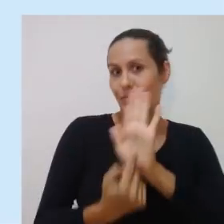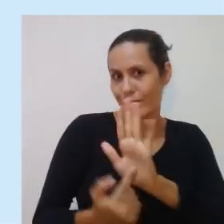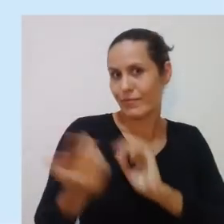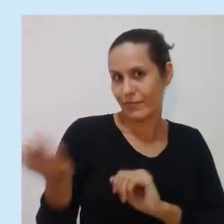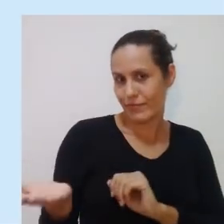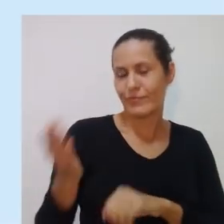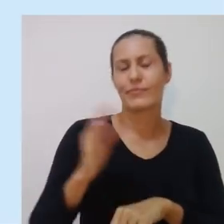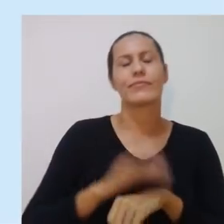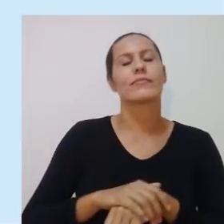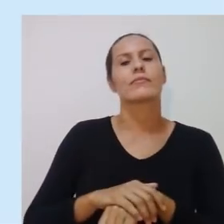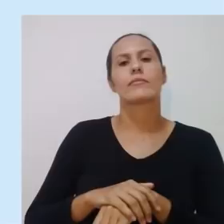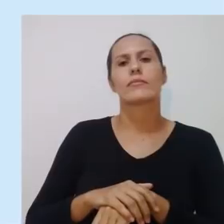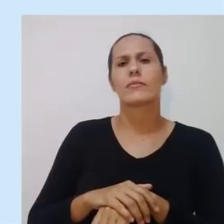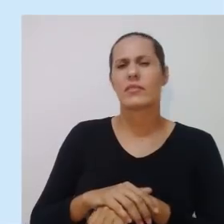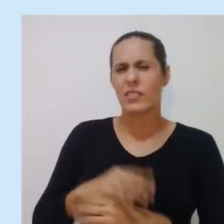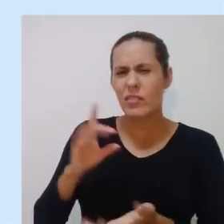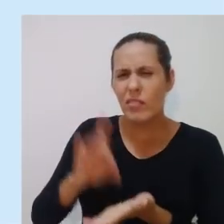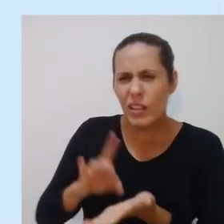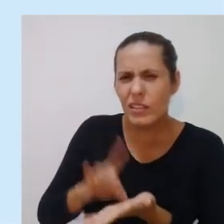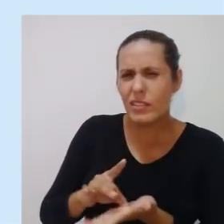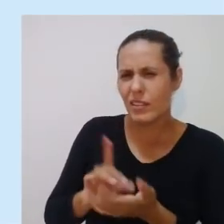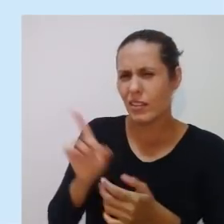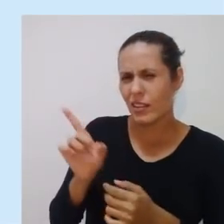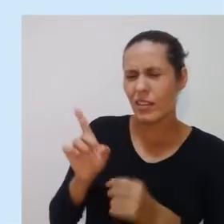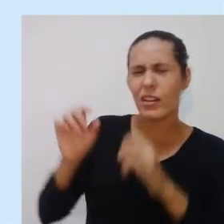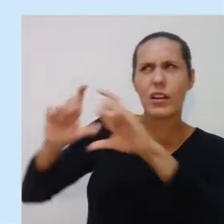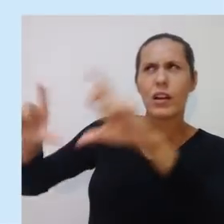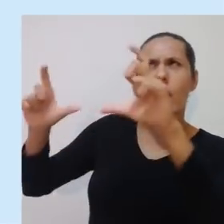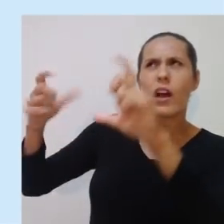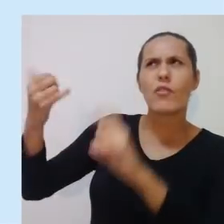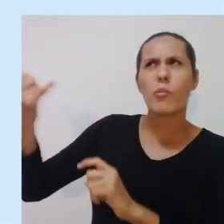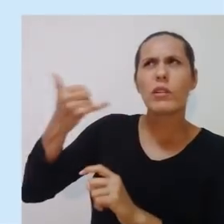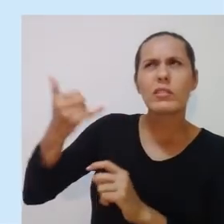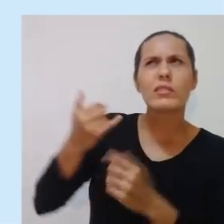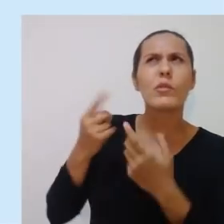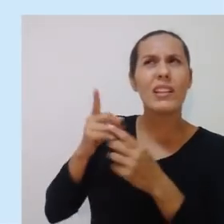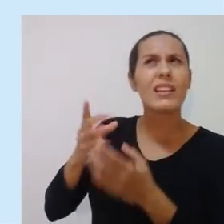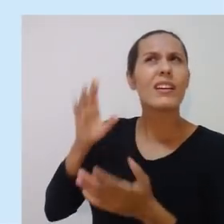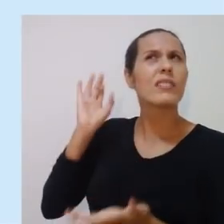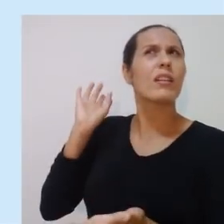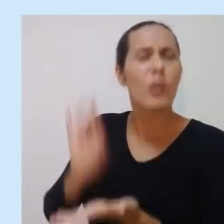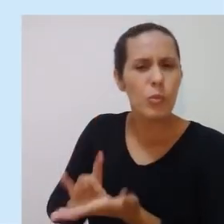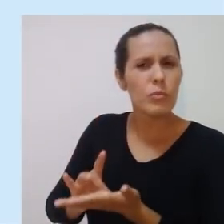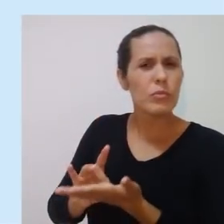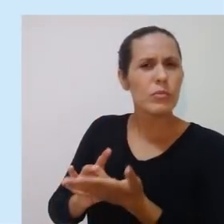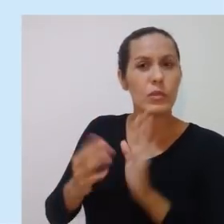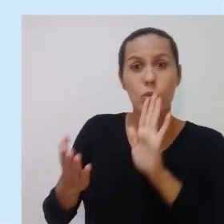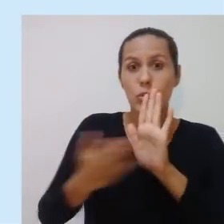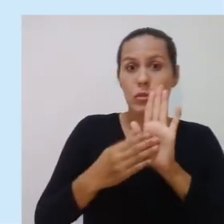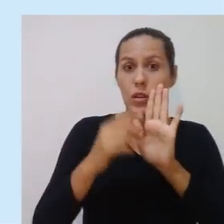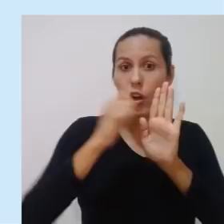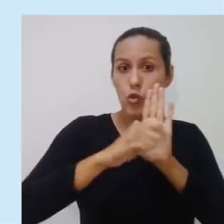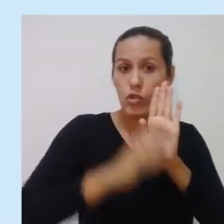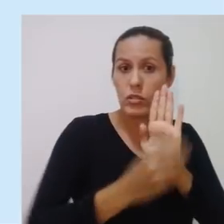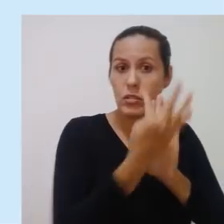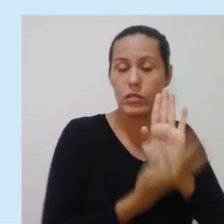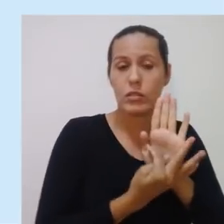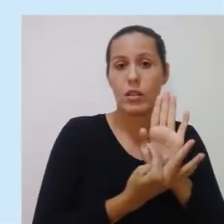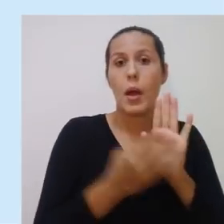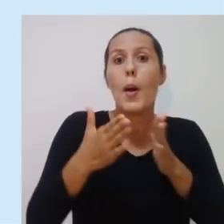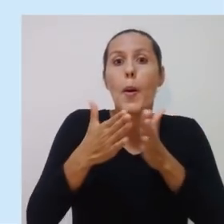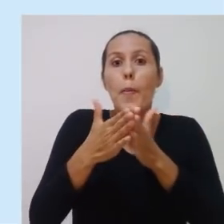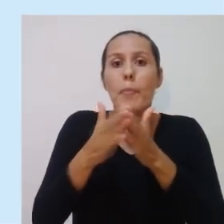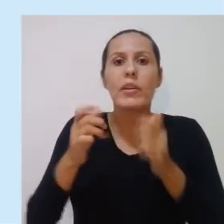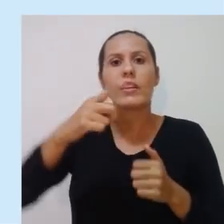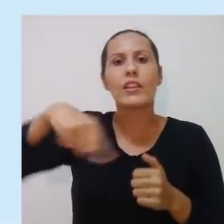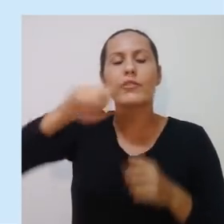exemplo que está sendo apresentado para vocês. Será que o que está aí de forma explícita, o que está